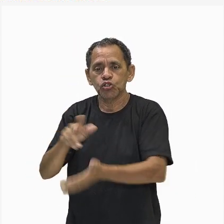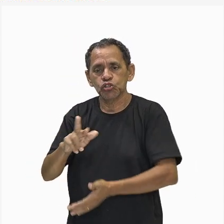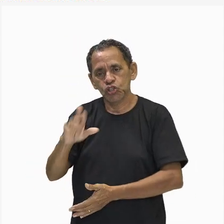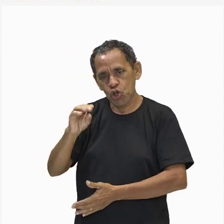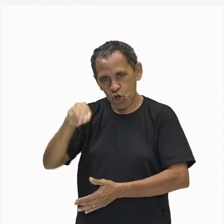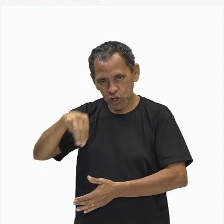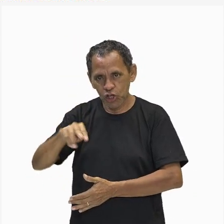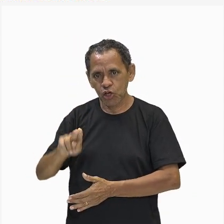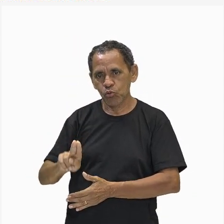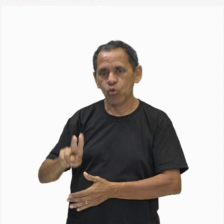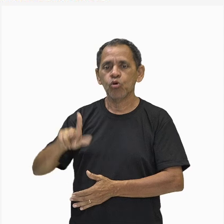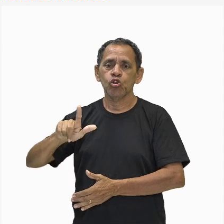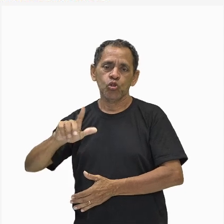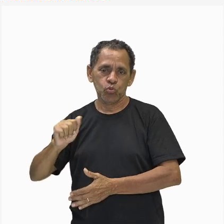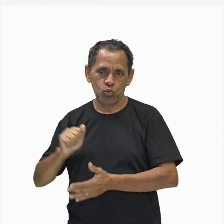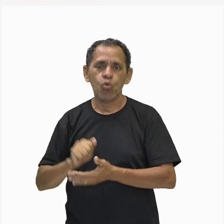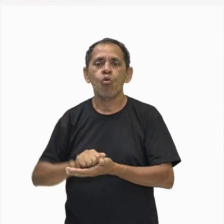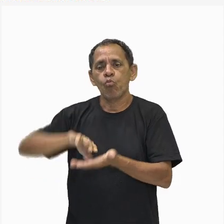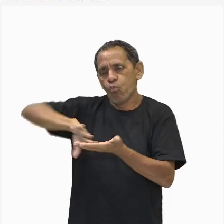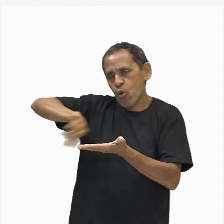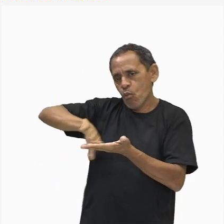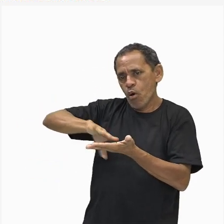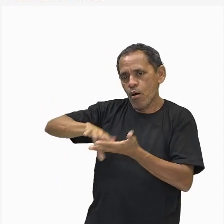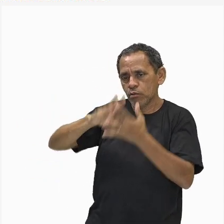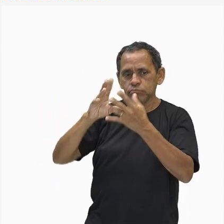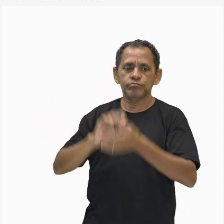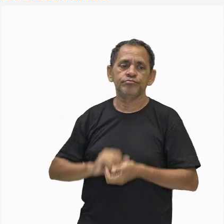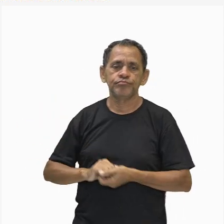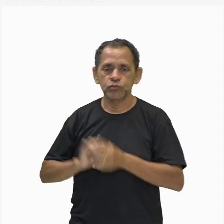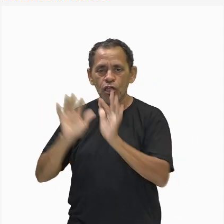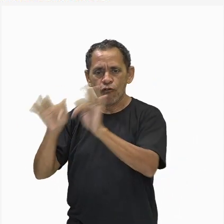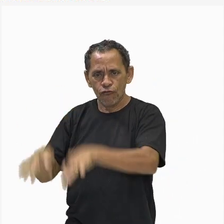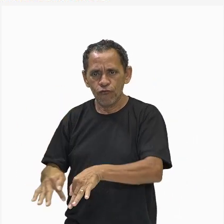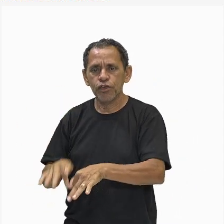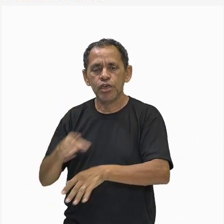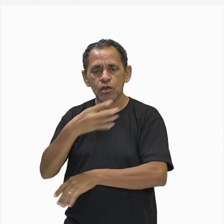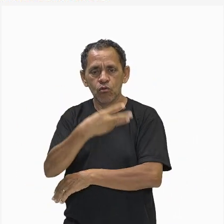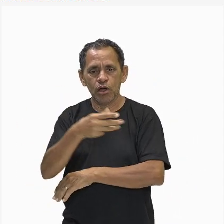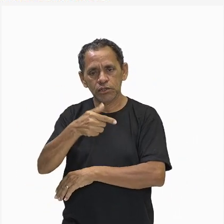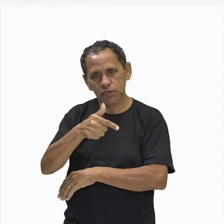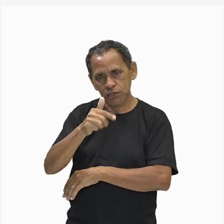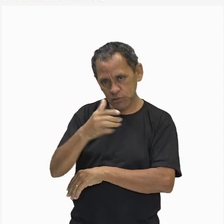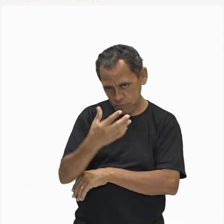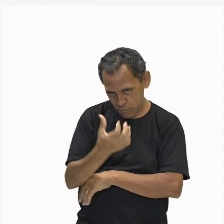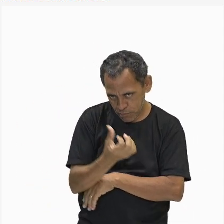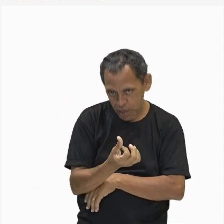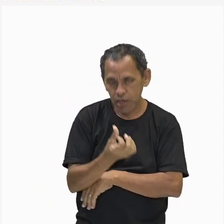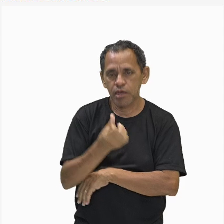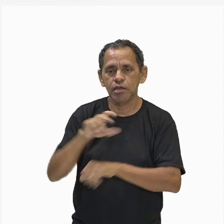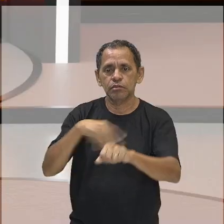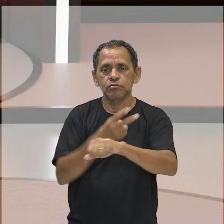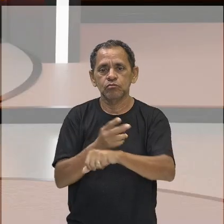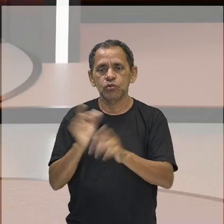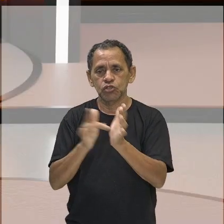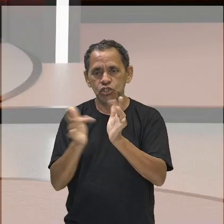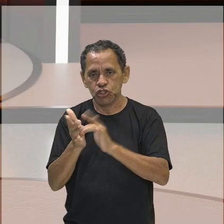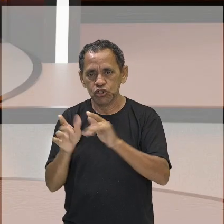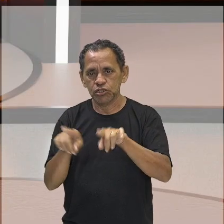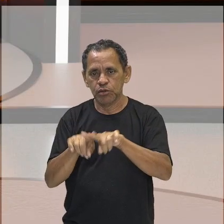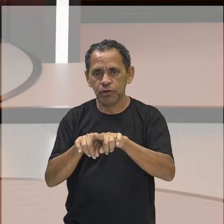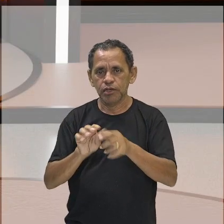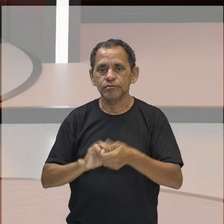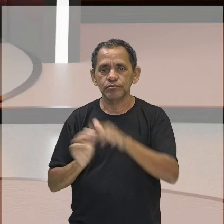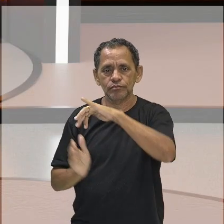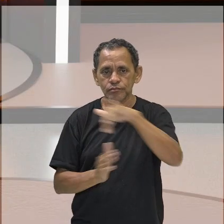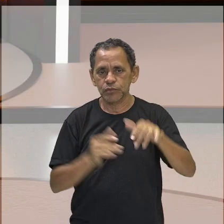Augusto, foi destituído pelos Érulos em 476 depois de Cristo, não é mesmo? Então, olha só, essa